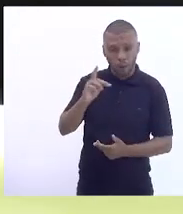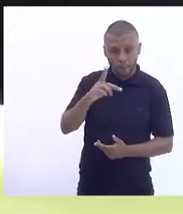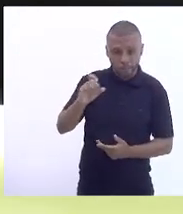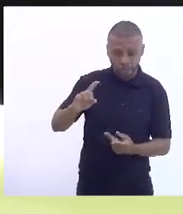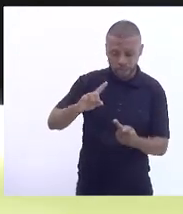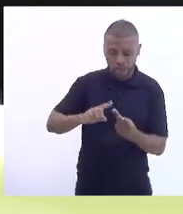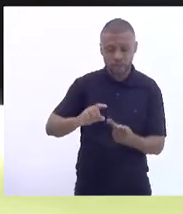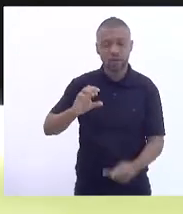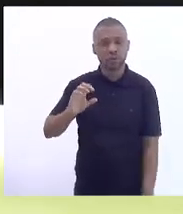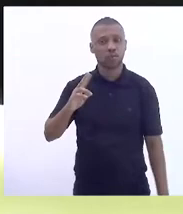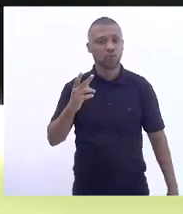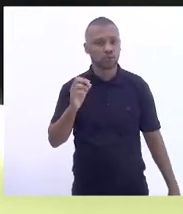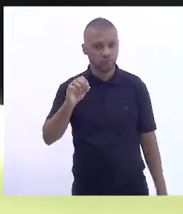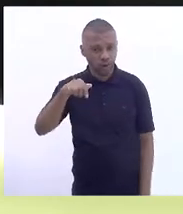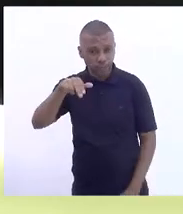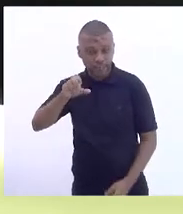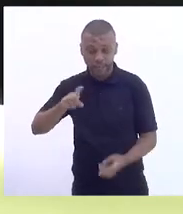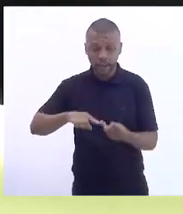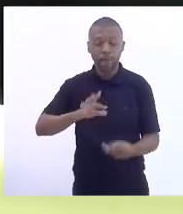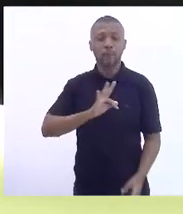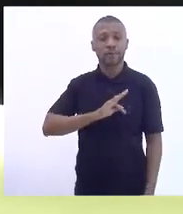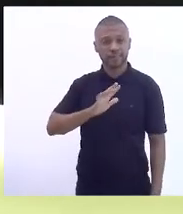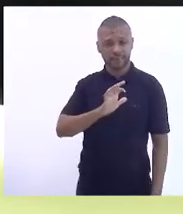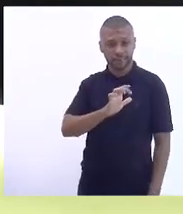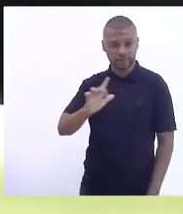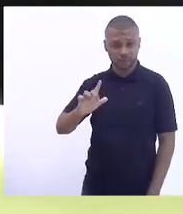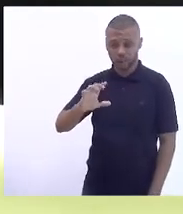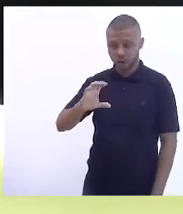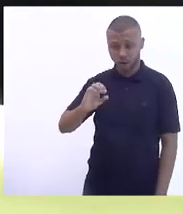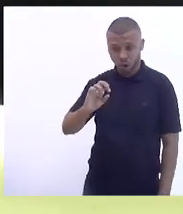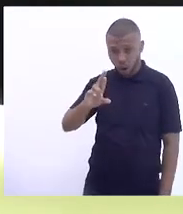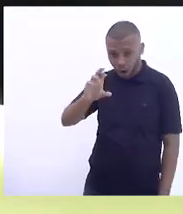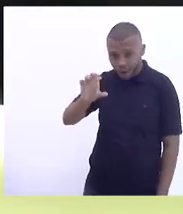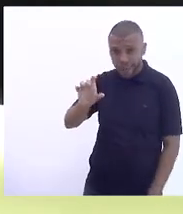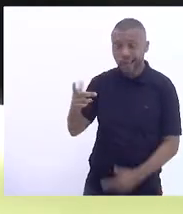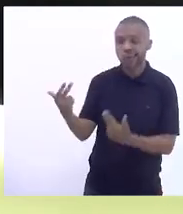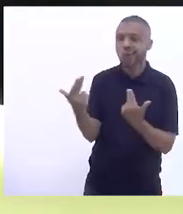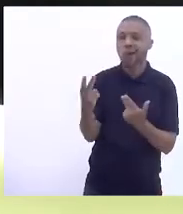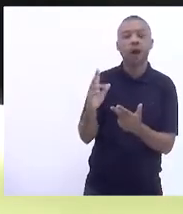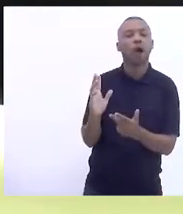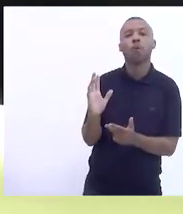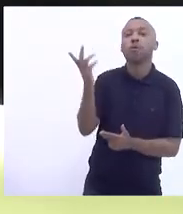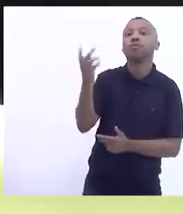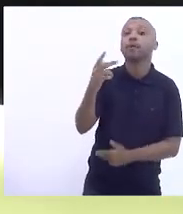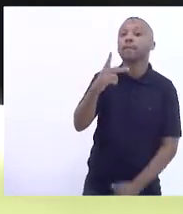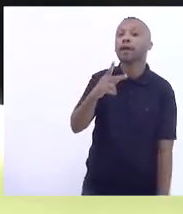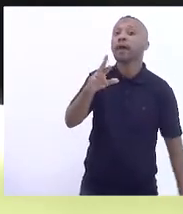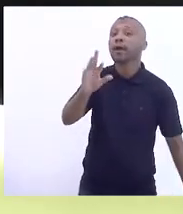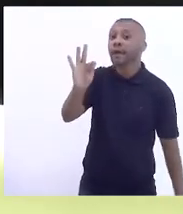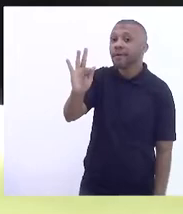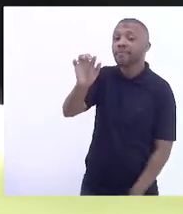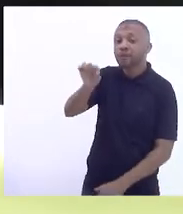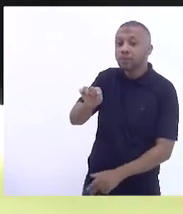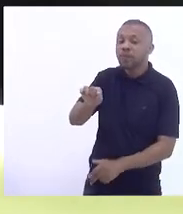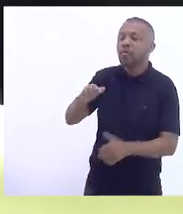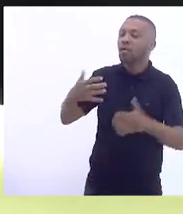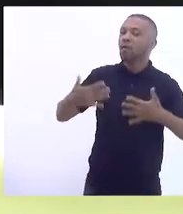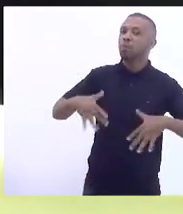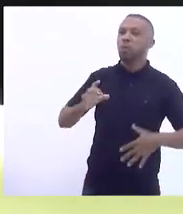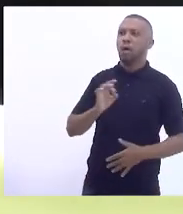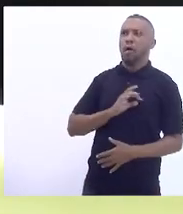eventos como que aconteceram com a presença na da Polícia Rodoviária Federal E isso ainda é uma temeridade